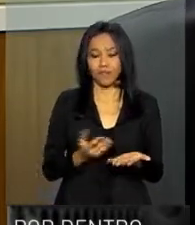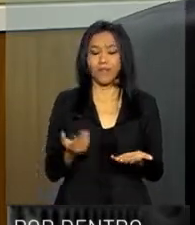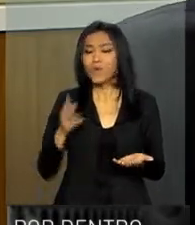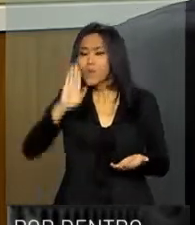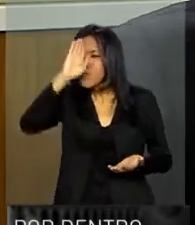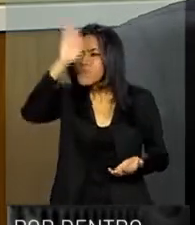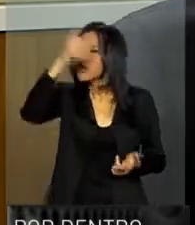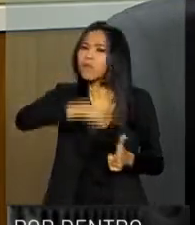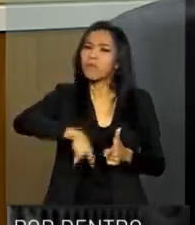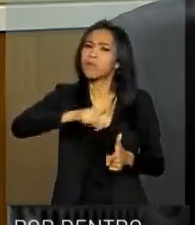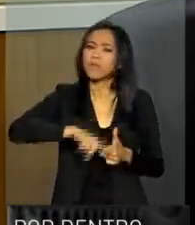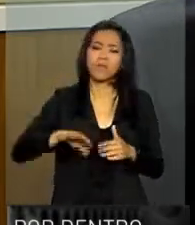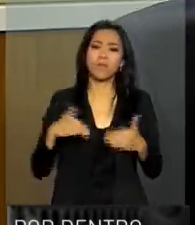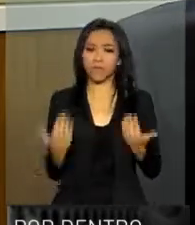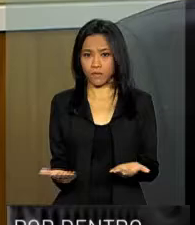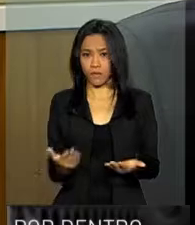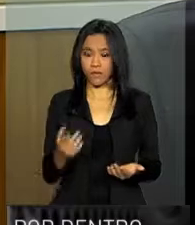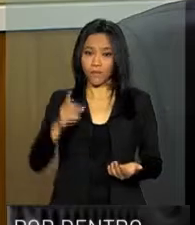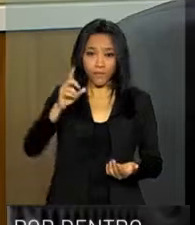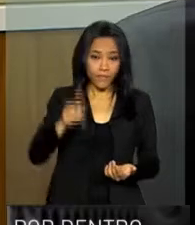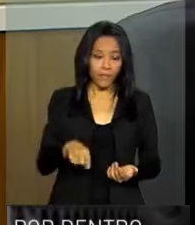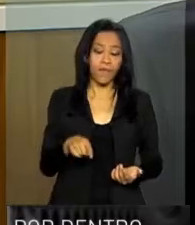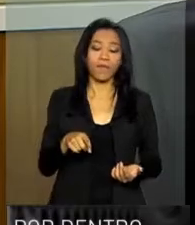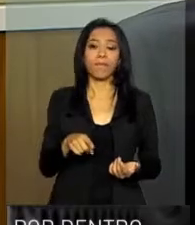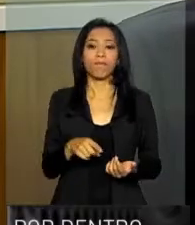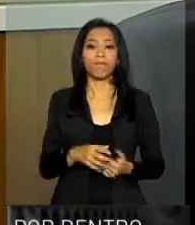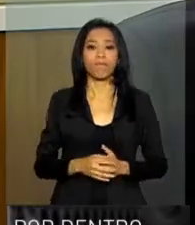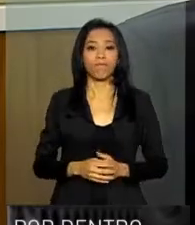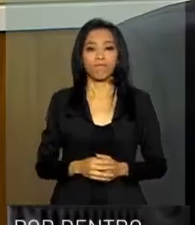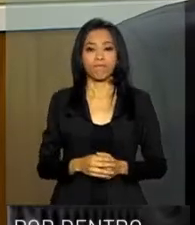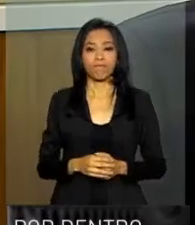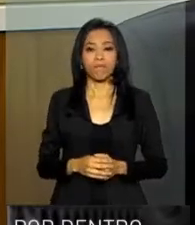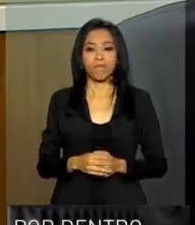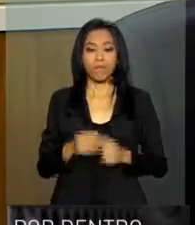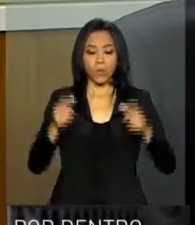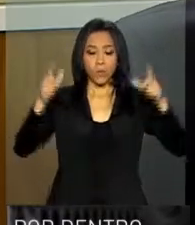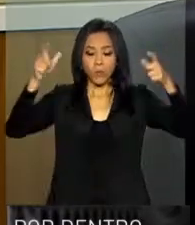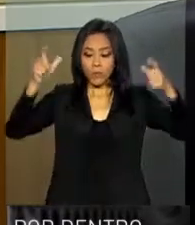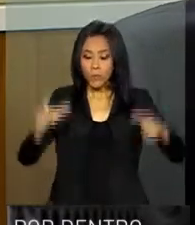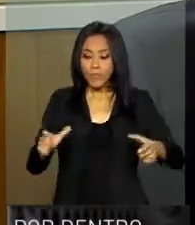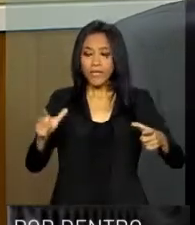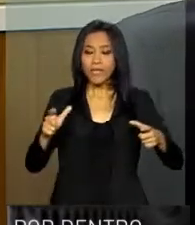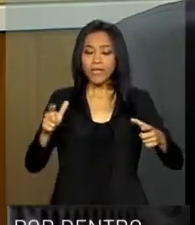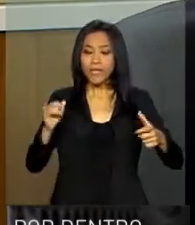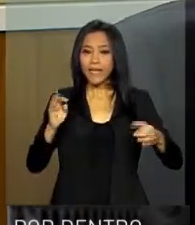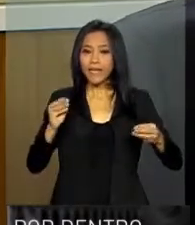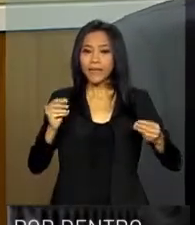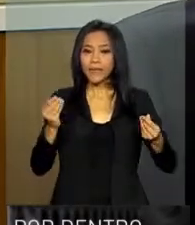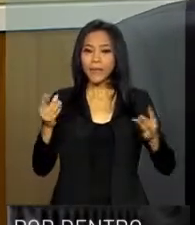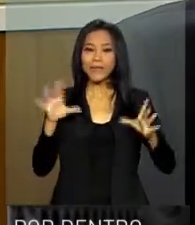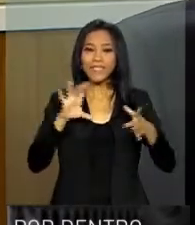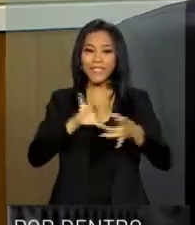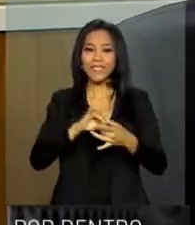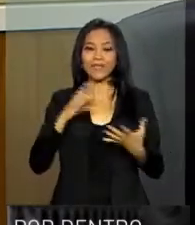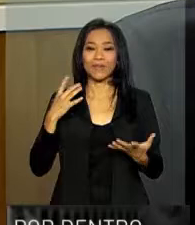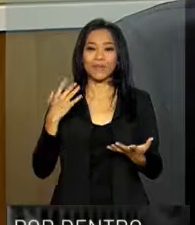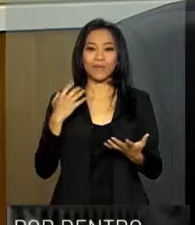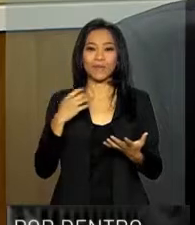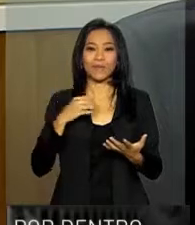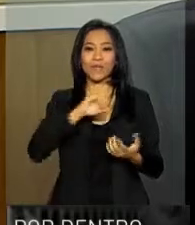é o principal problema hoje está na questão da do ambiente jurídico ou daqueles na